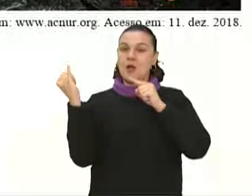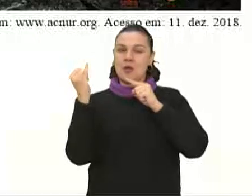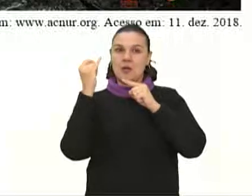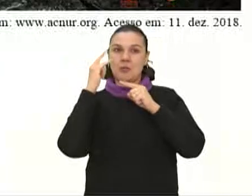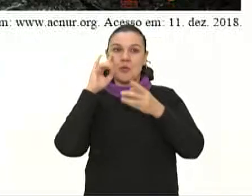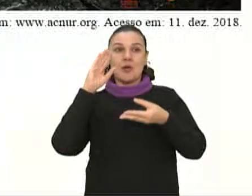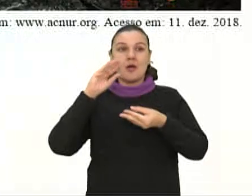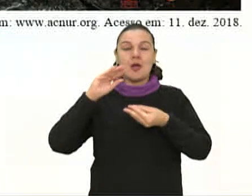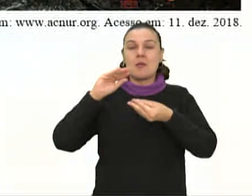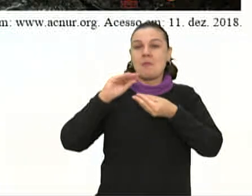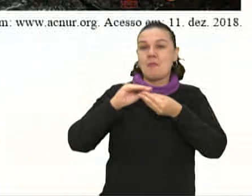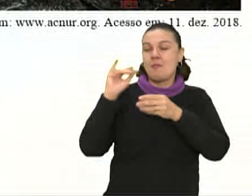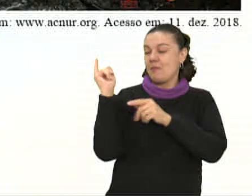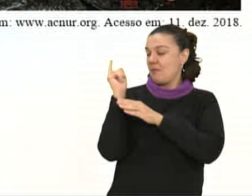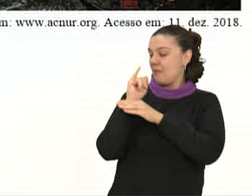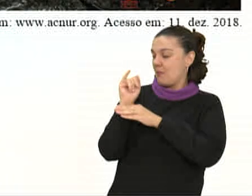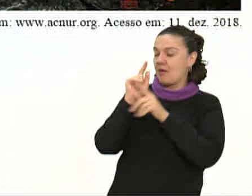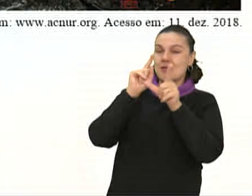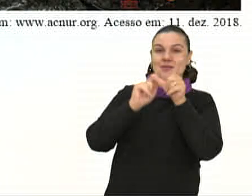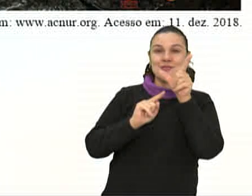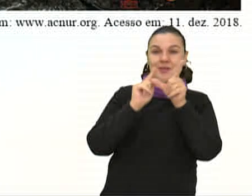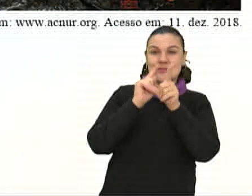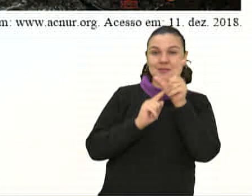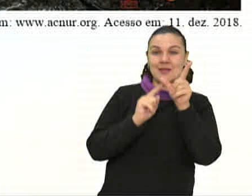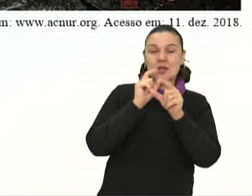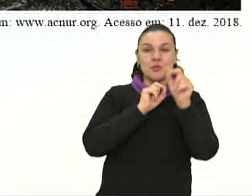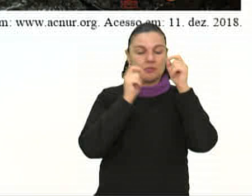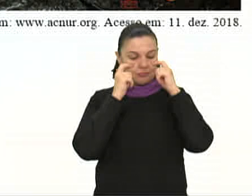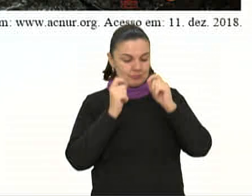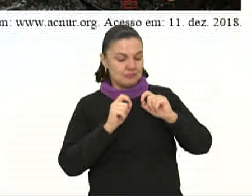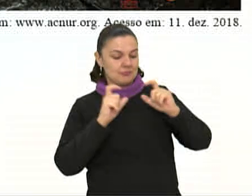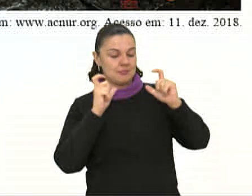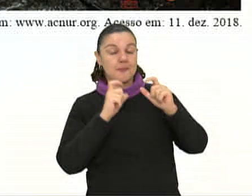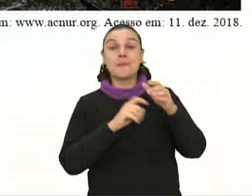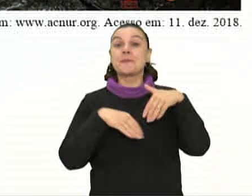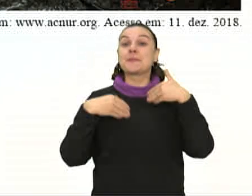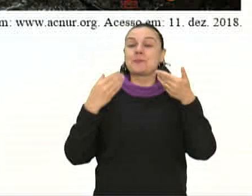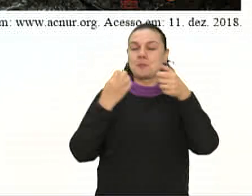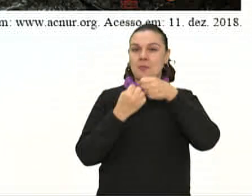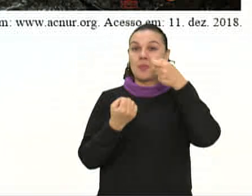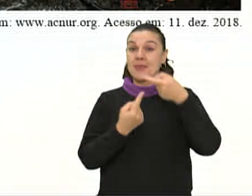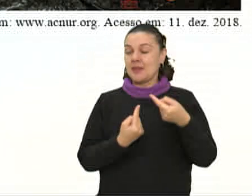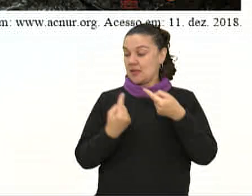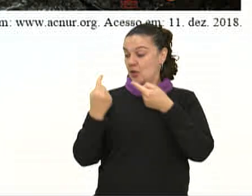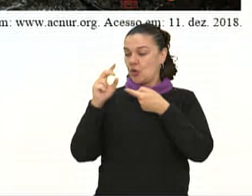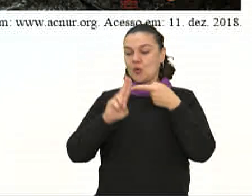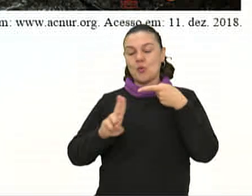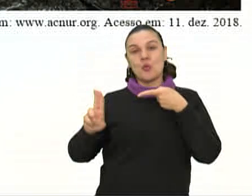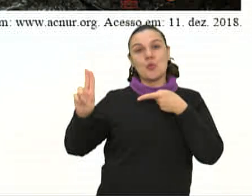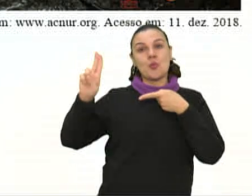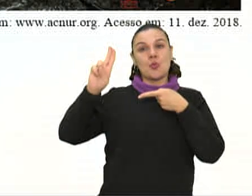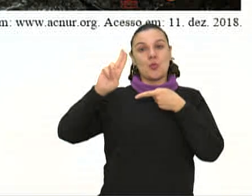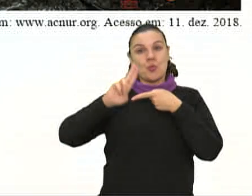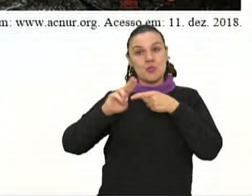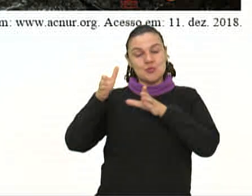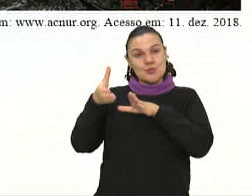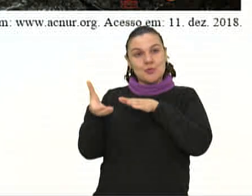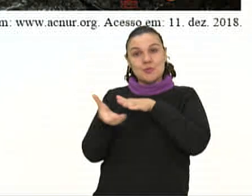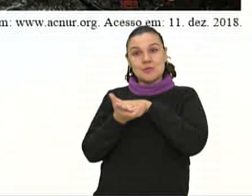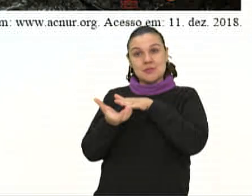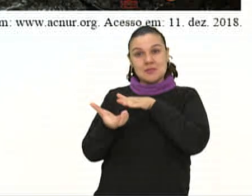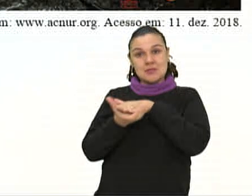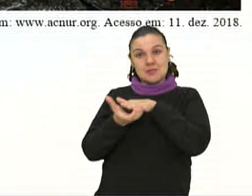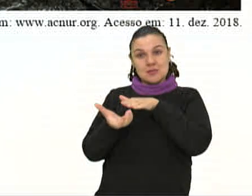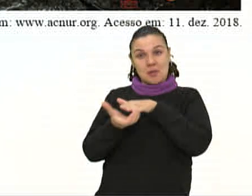a imagem, as letras, né, que nos chama a atenção. Neste cartaz, o uso da imagem do calçado